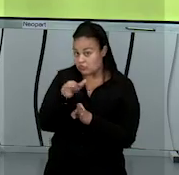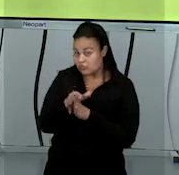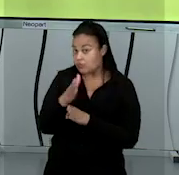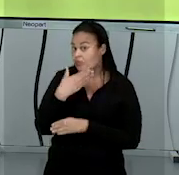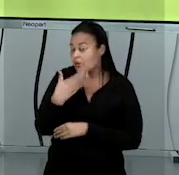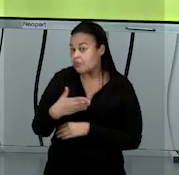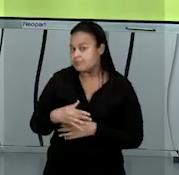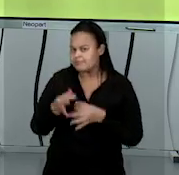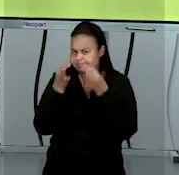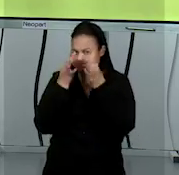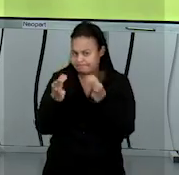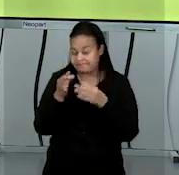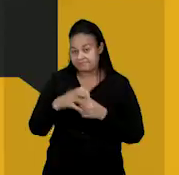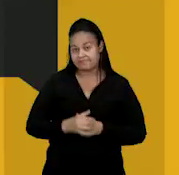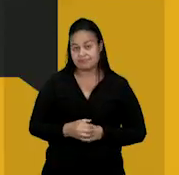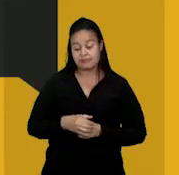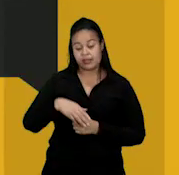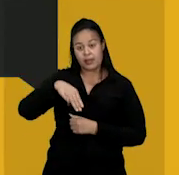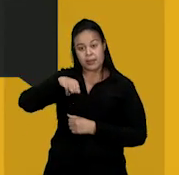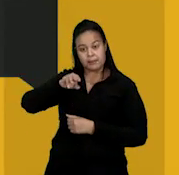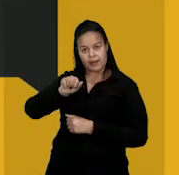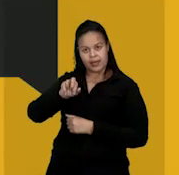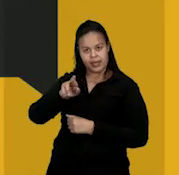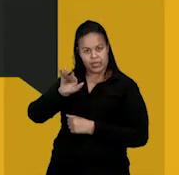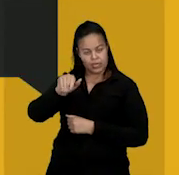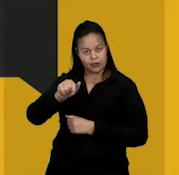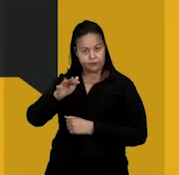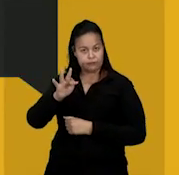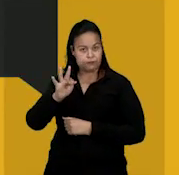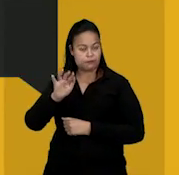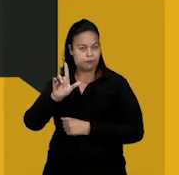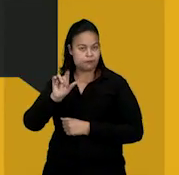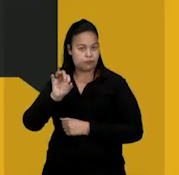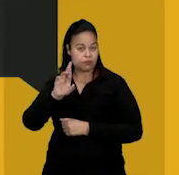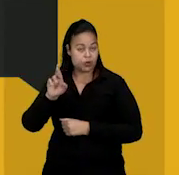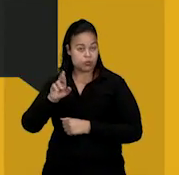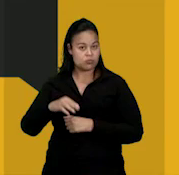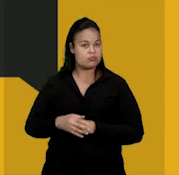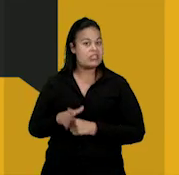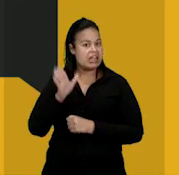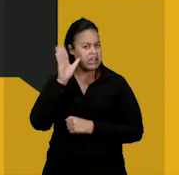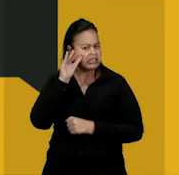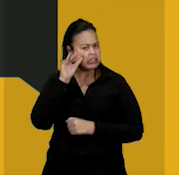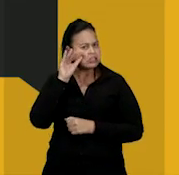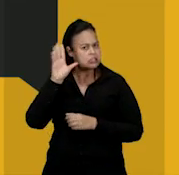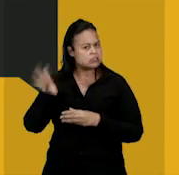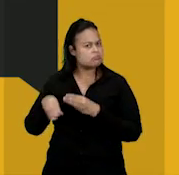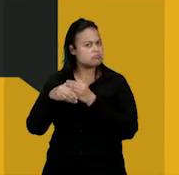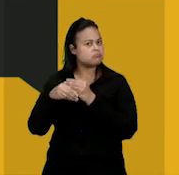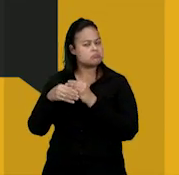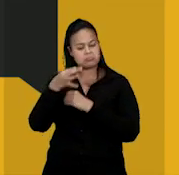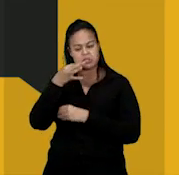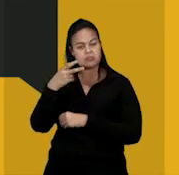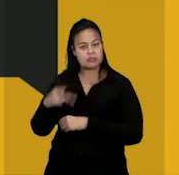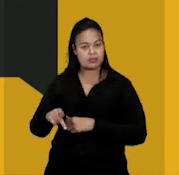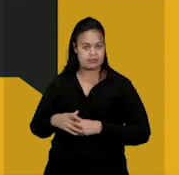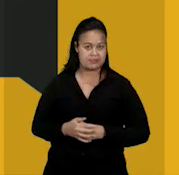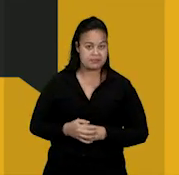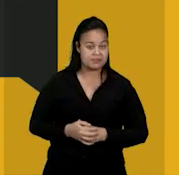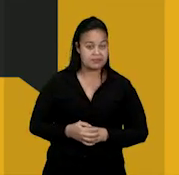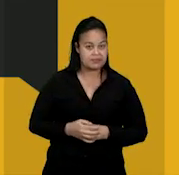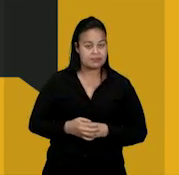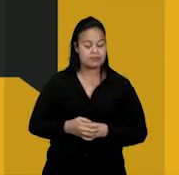É a Maria Flor. E ela disse uma coisa interessante que eu quero compartilhar com vocês. Ler